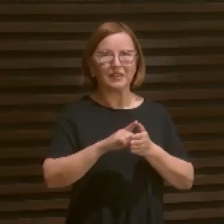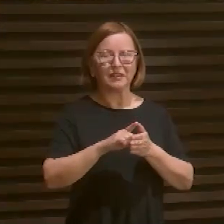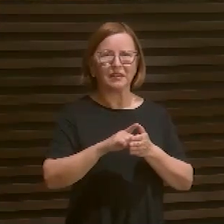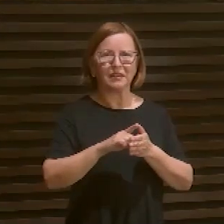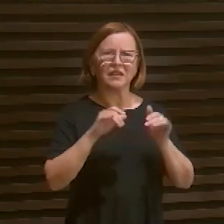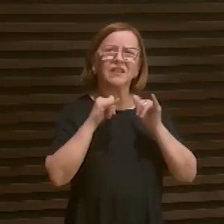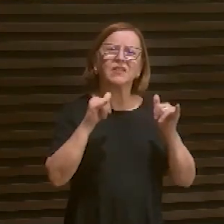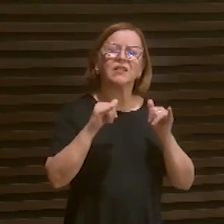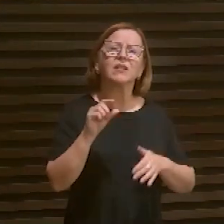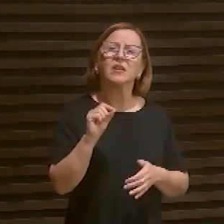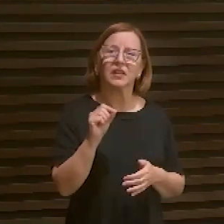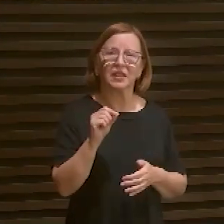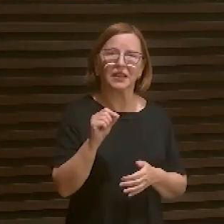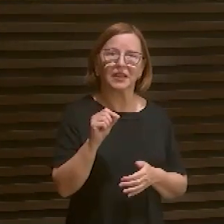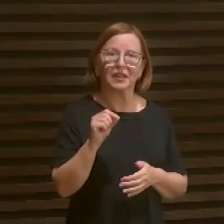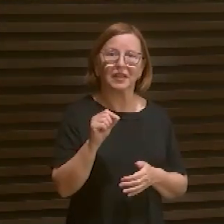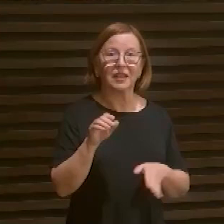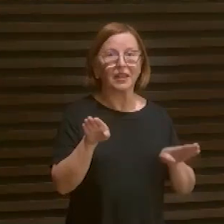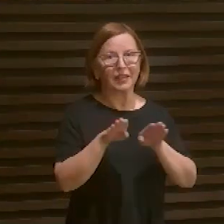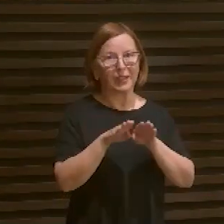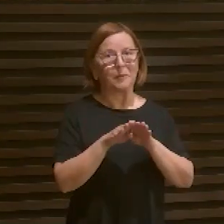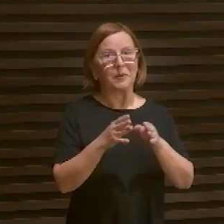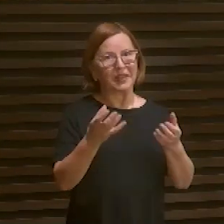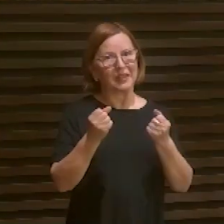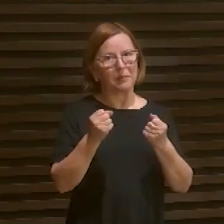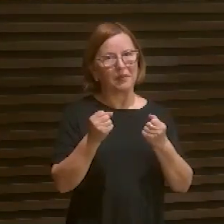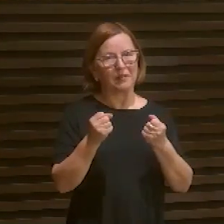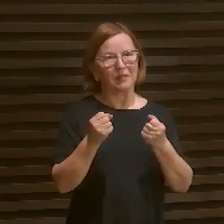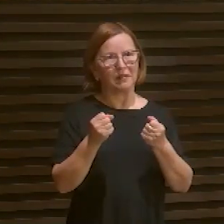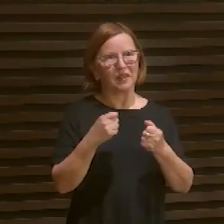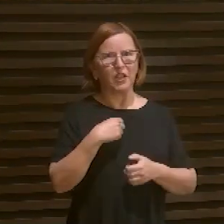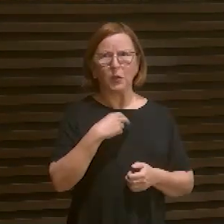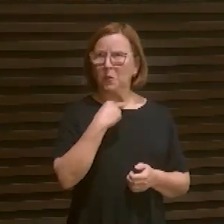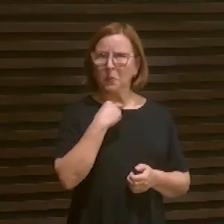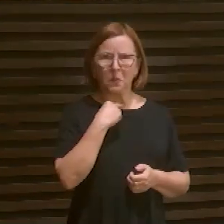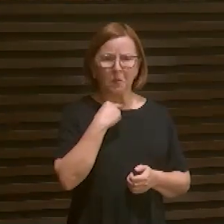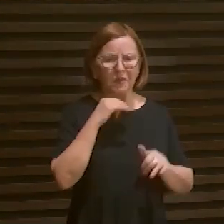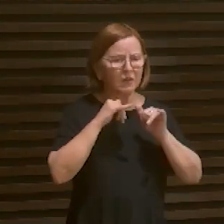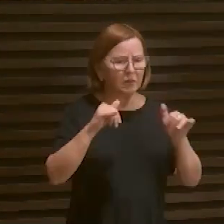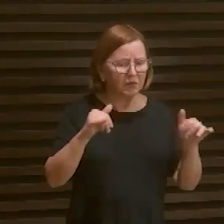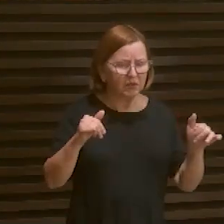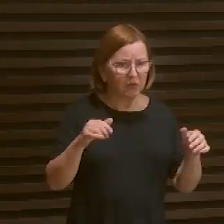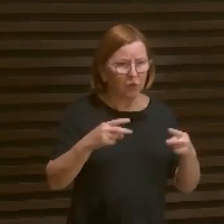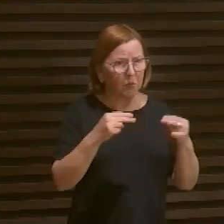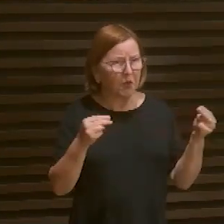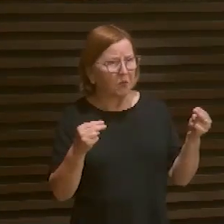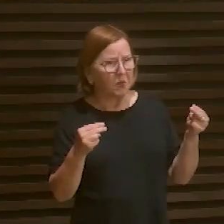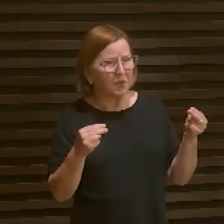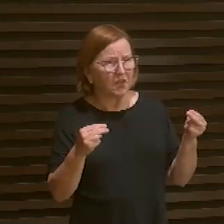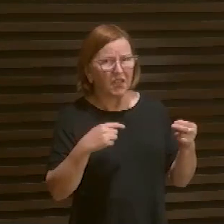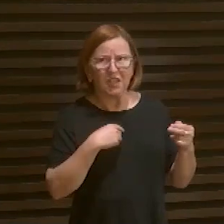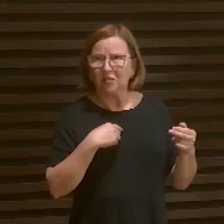quê? O que também recebi. Eu não posso transmitir uma coisa que eu não tenha